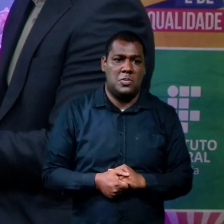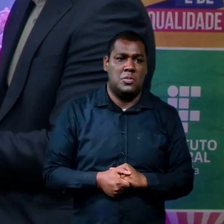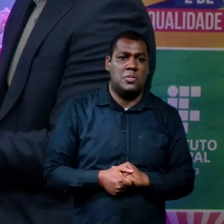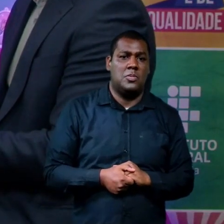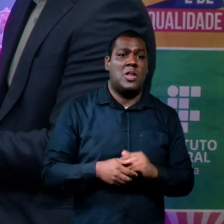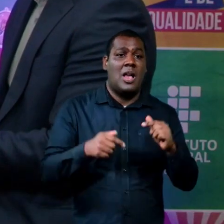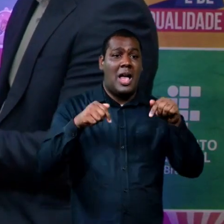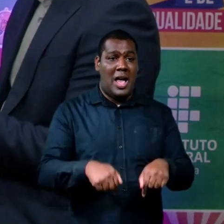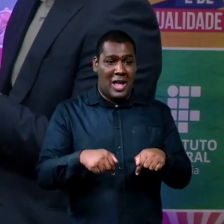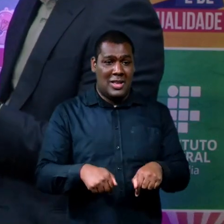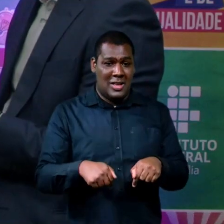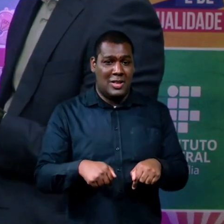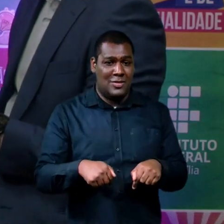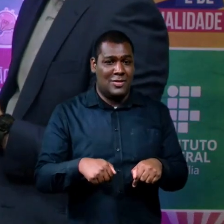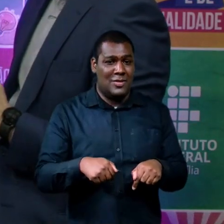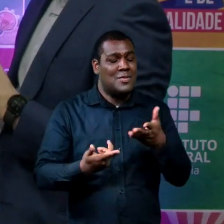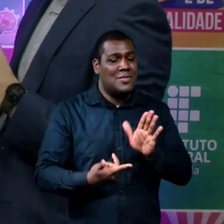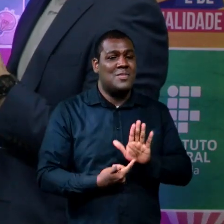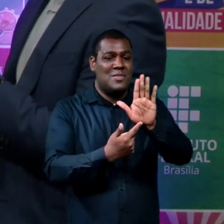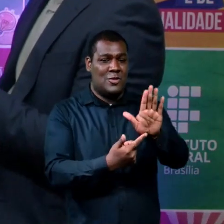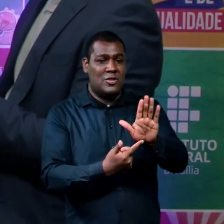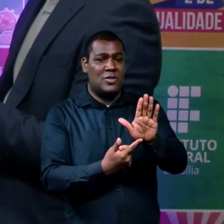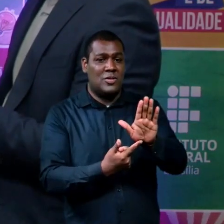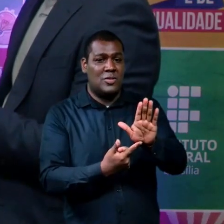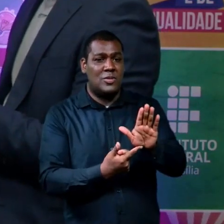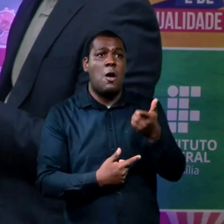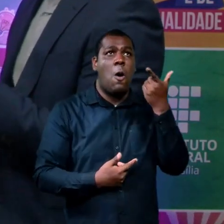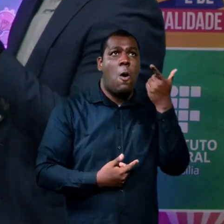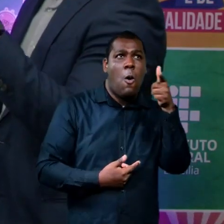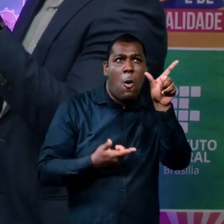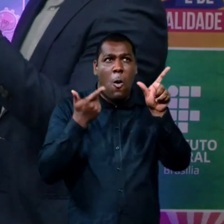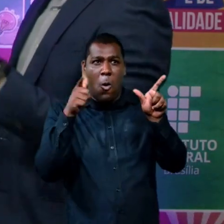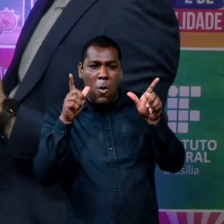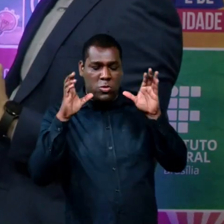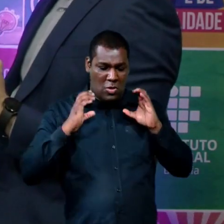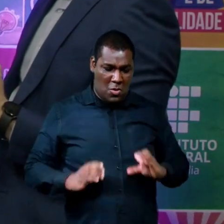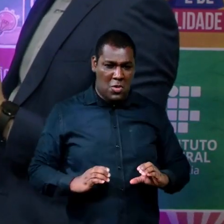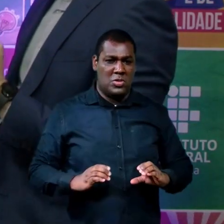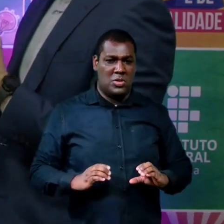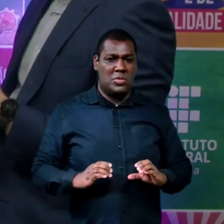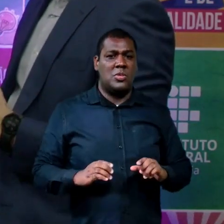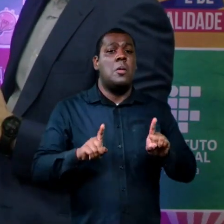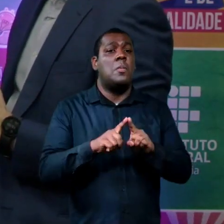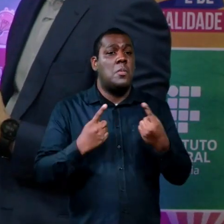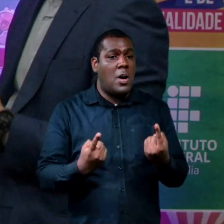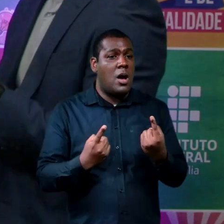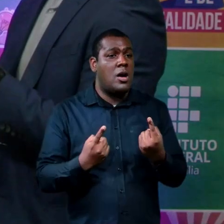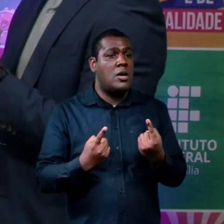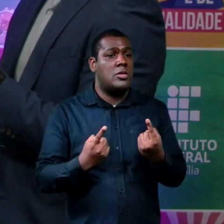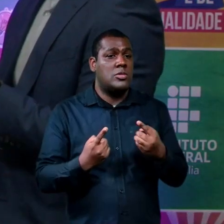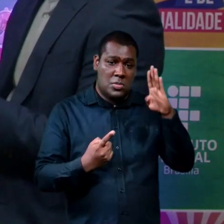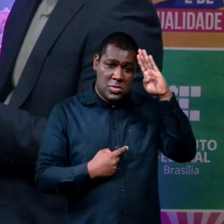curso aqui do nosso podcast, a gente vai poder falar um pouquinho mais de outras condutas. Mas o fundamental, gente, que são